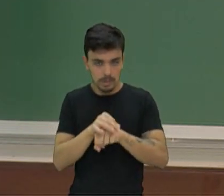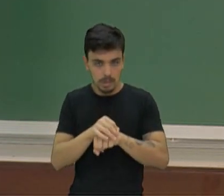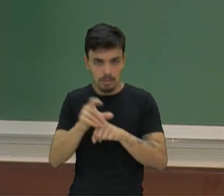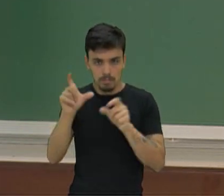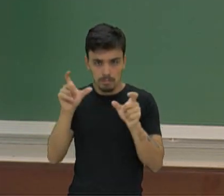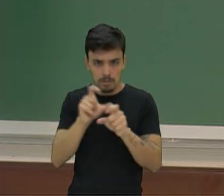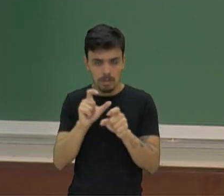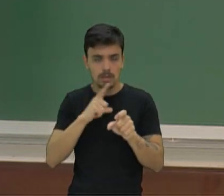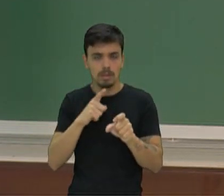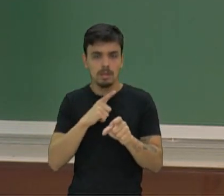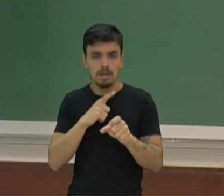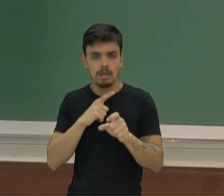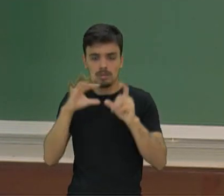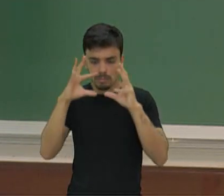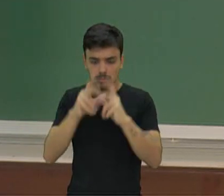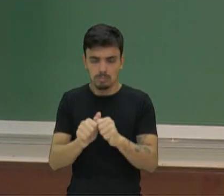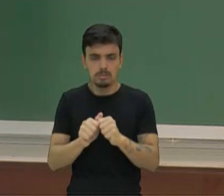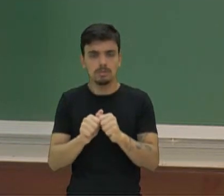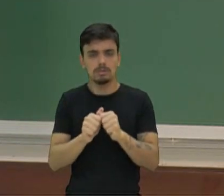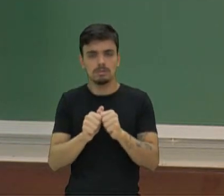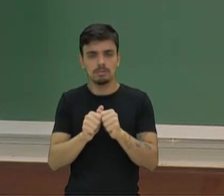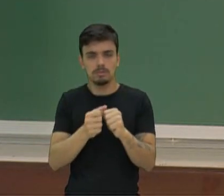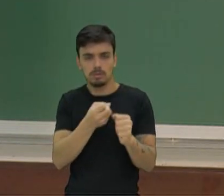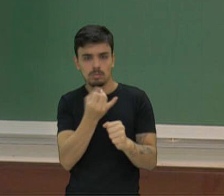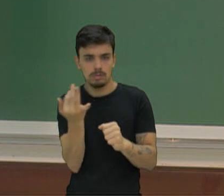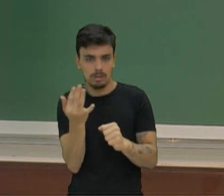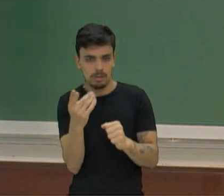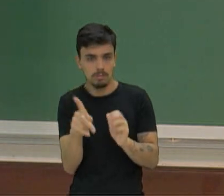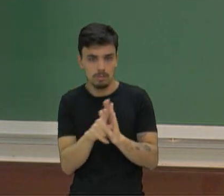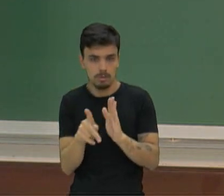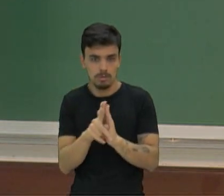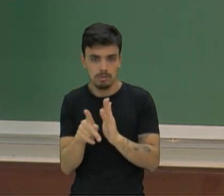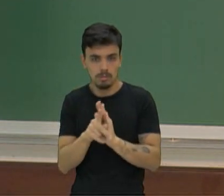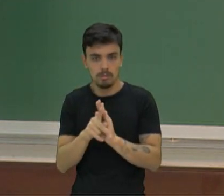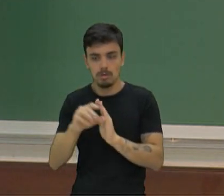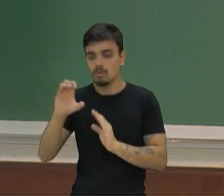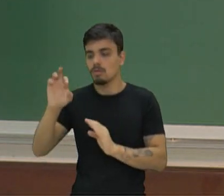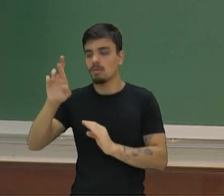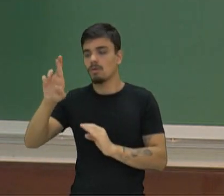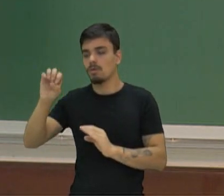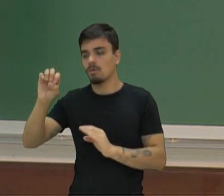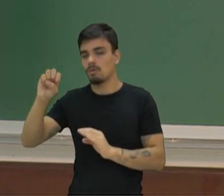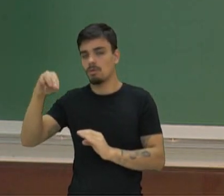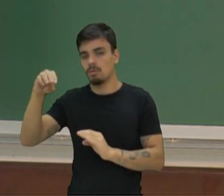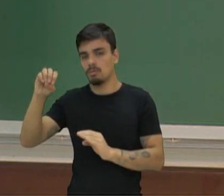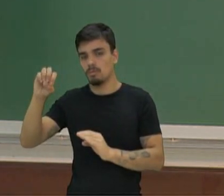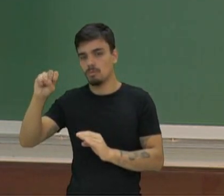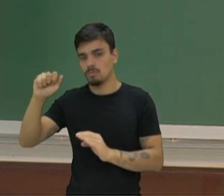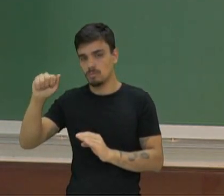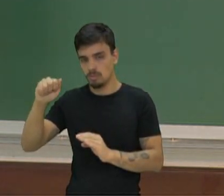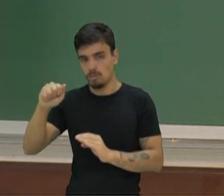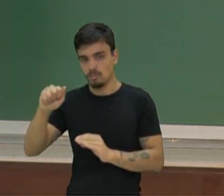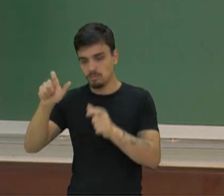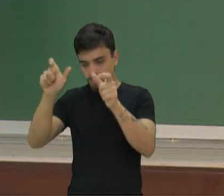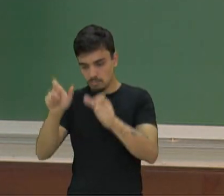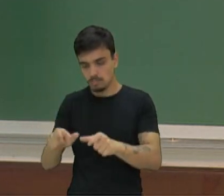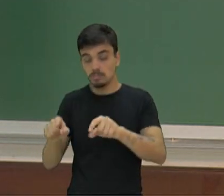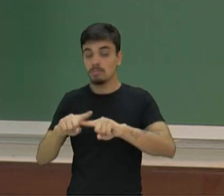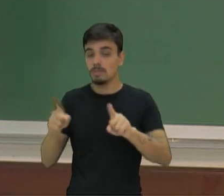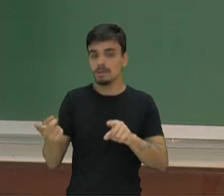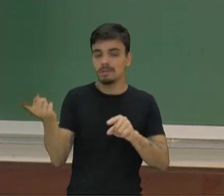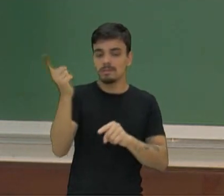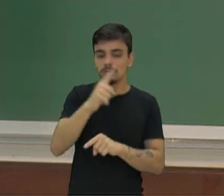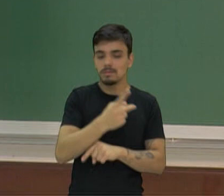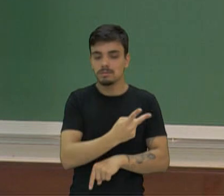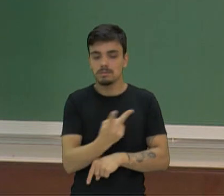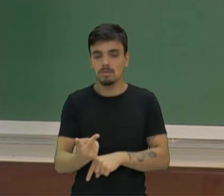ela tem a quantidade total do número de cromossomos da espécie. Pegamos uma segunda ovelha e dessa segunda ovelha nós